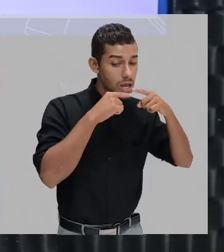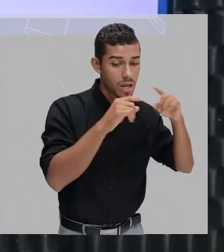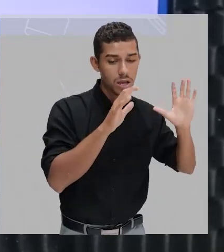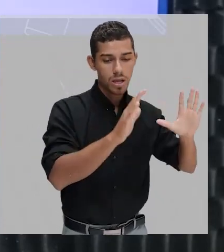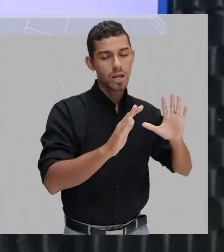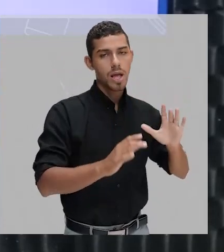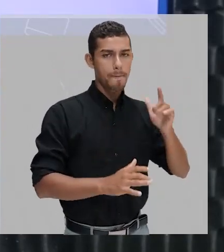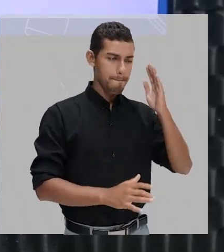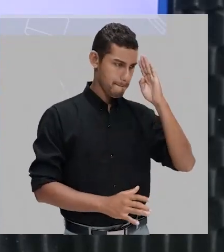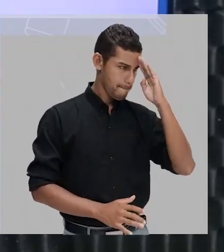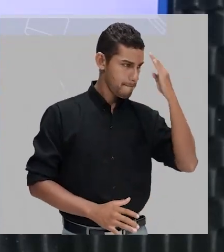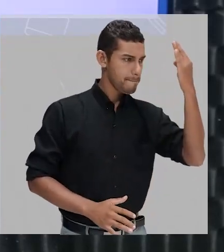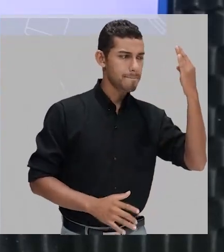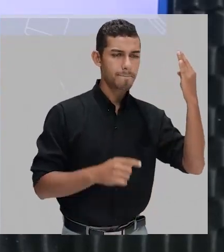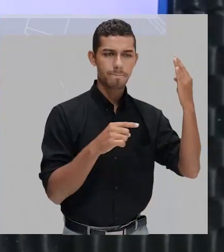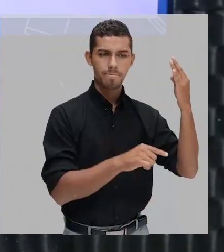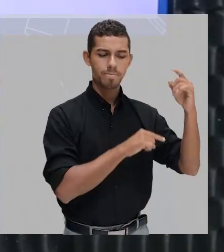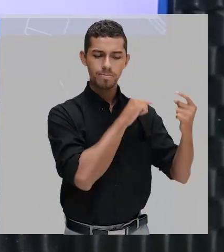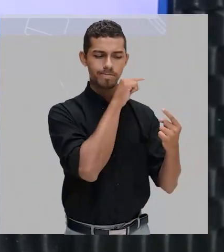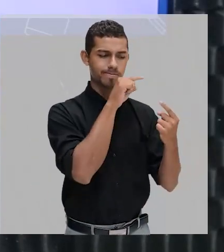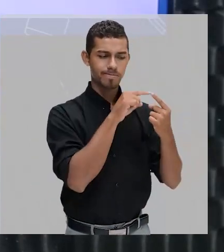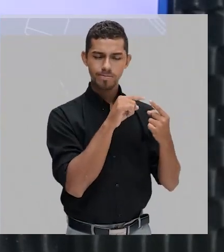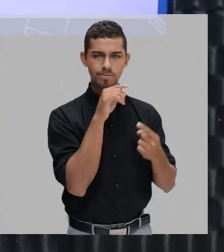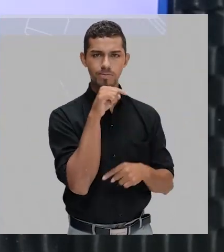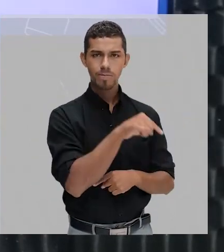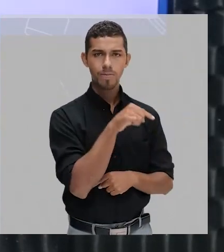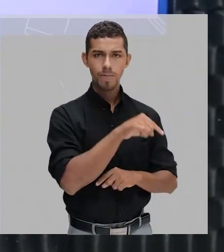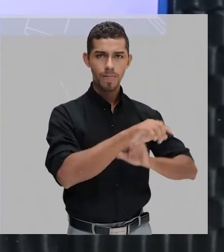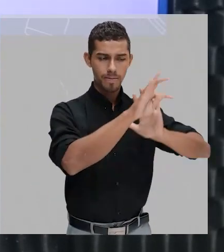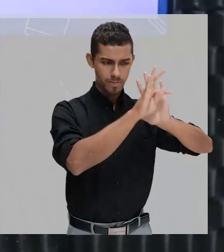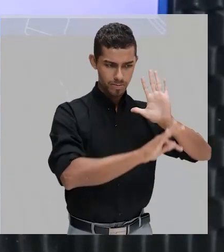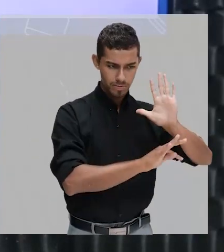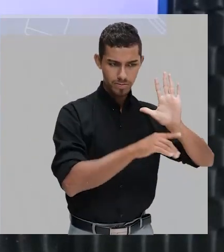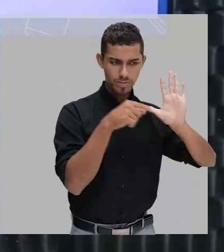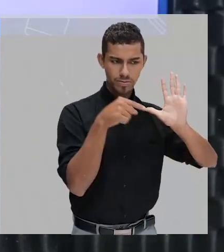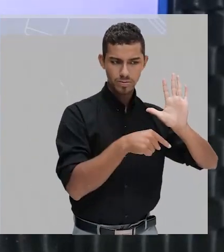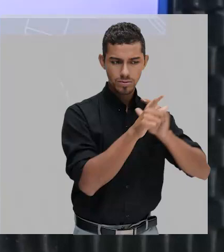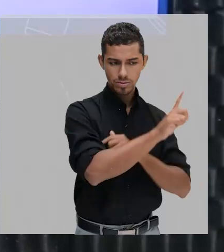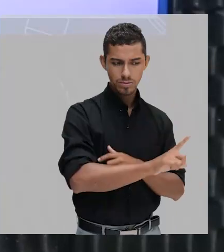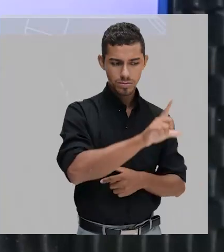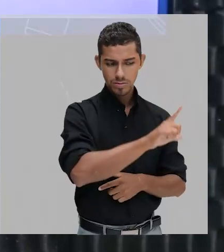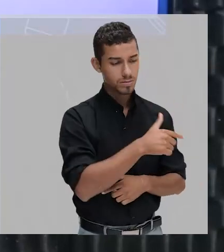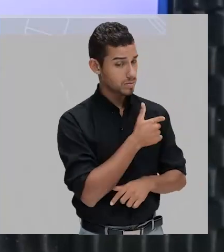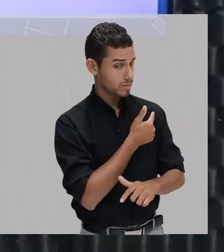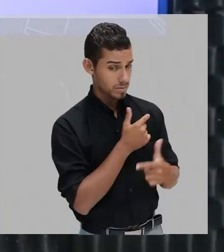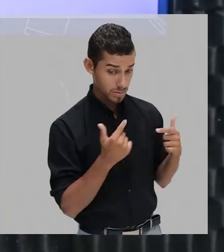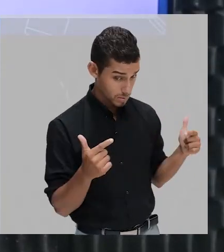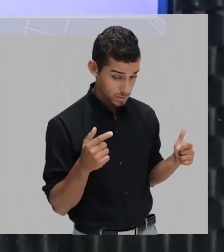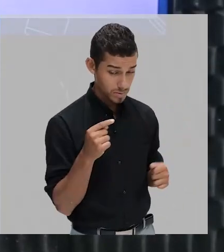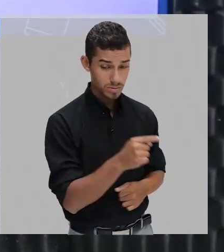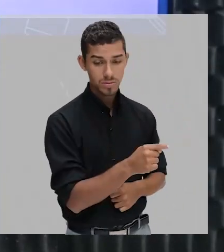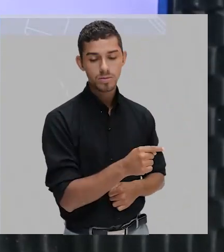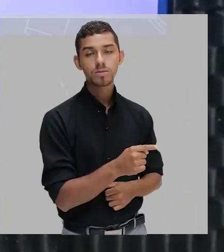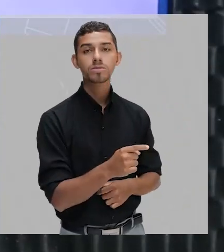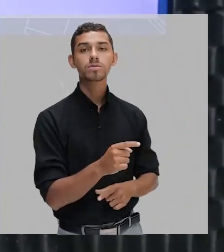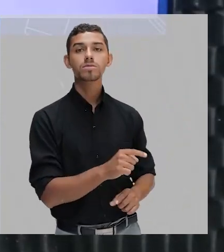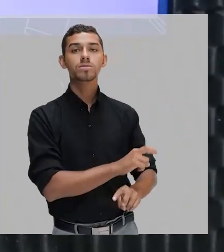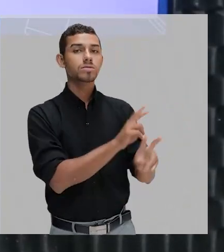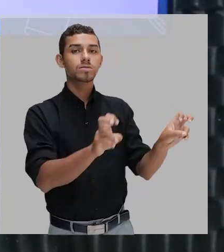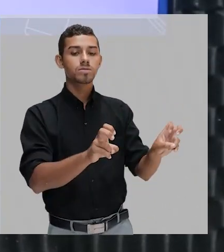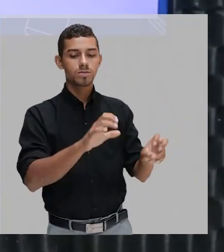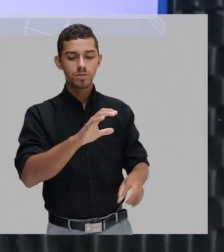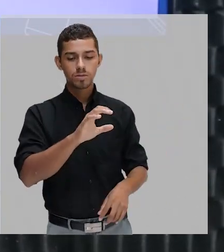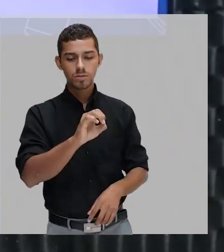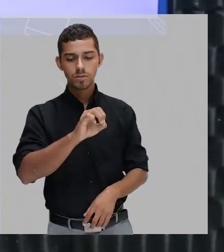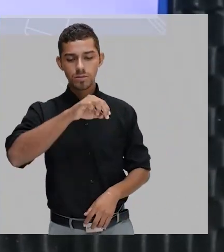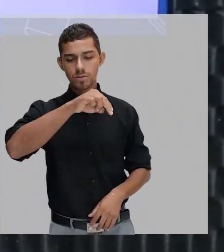principal função, o principal objetivo desses textos não literários seria mais a questão